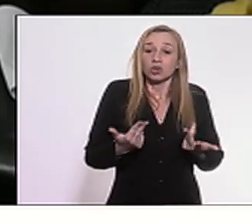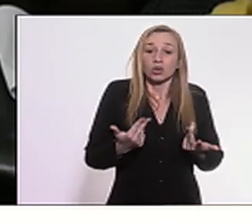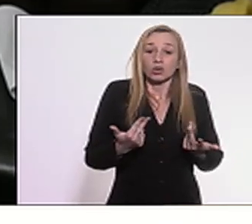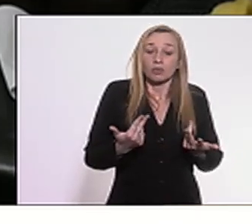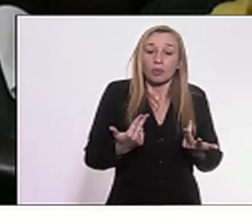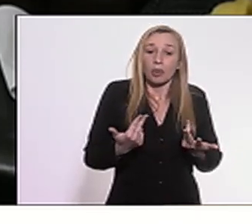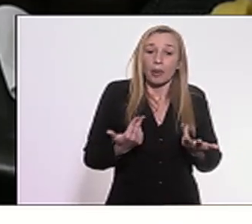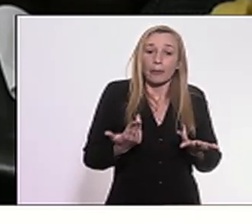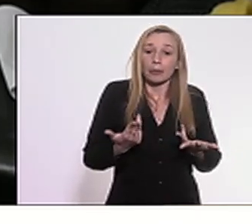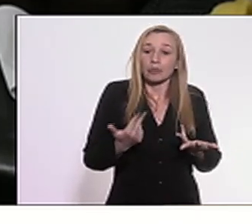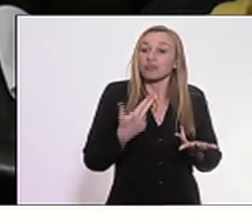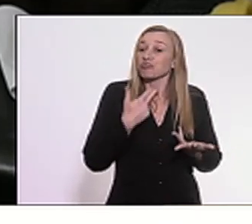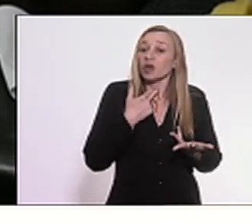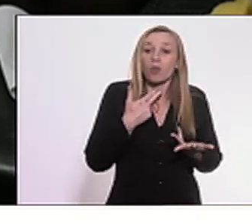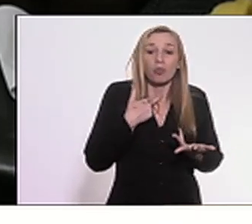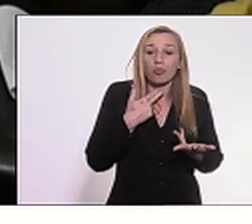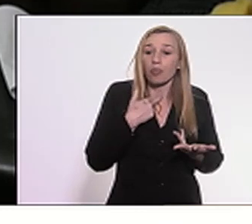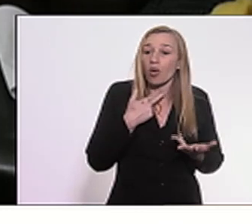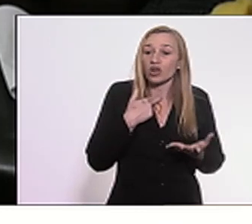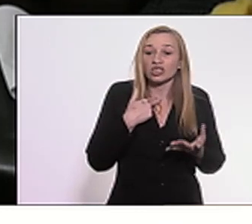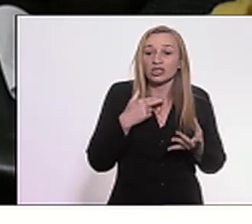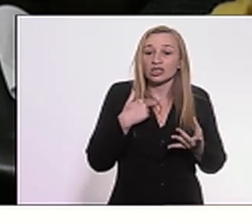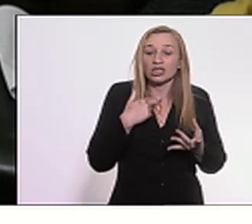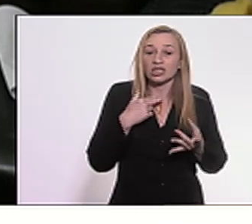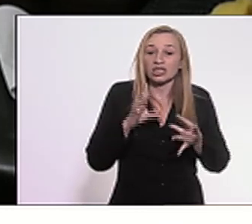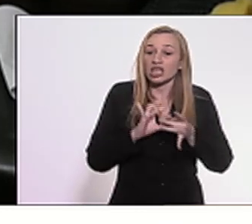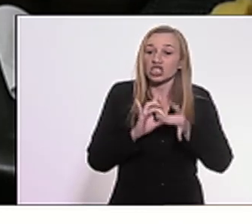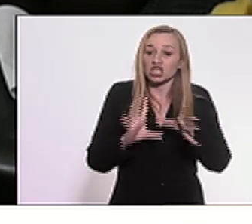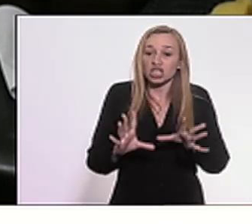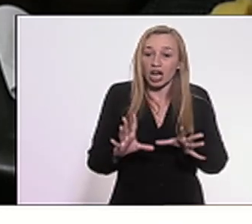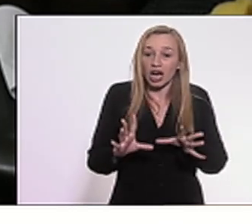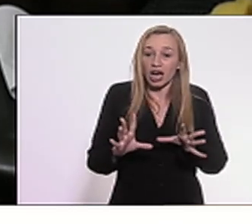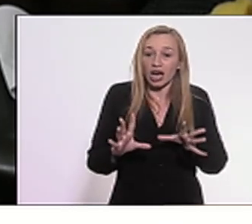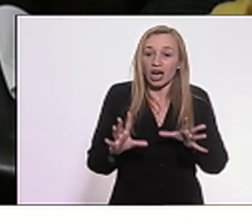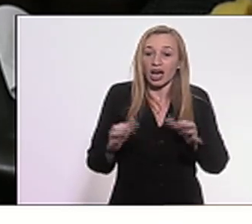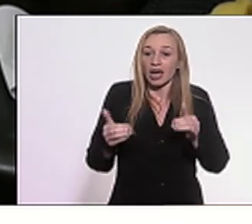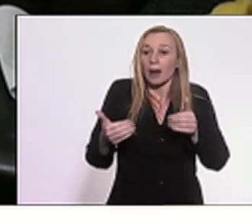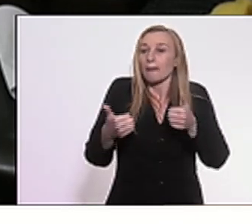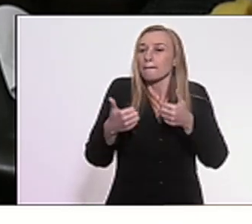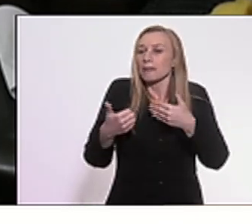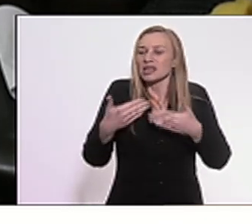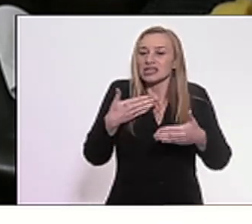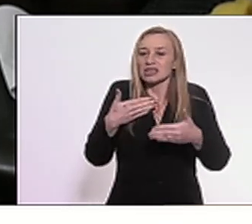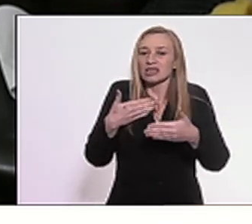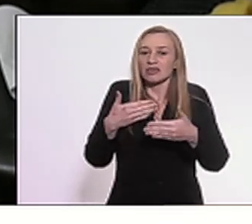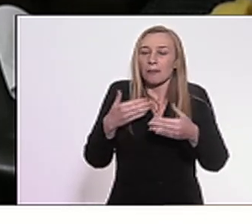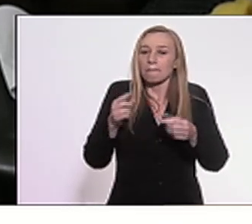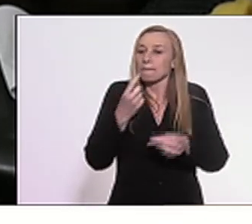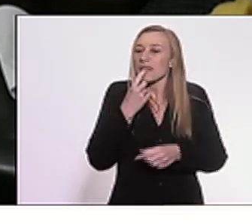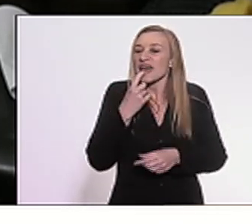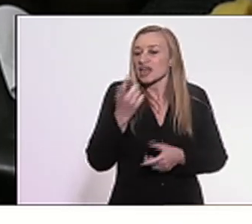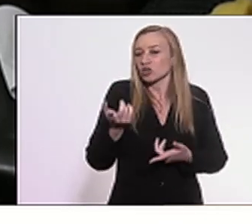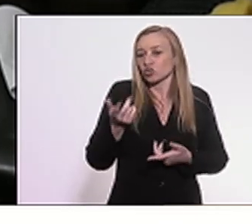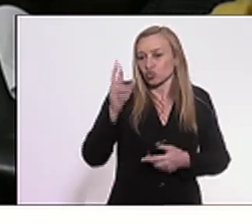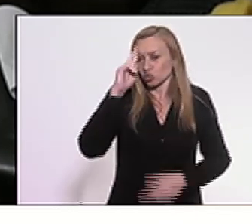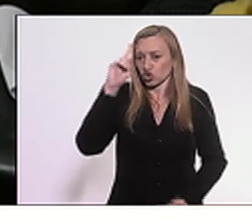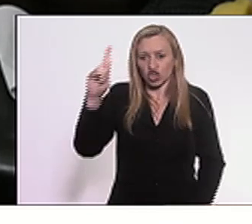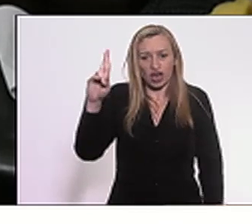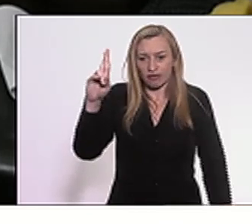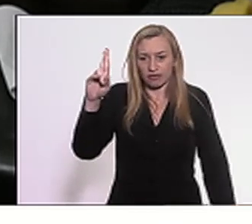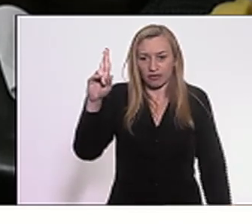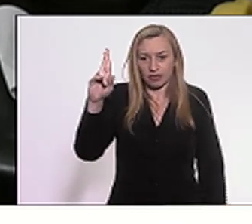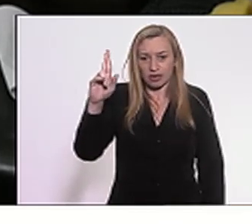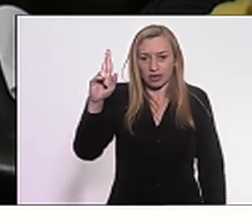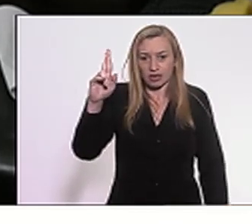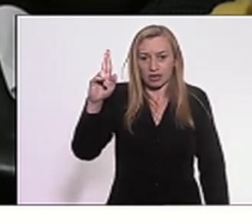da chefia, que pode piorar a situação de assédio, que pode dar mais represálias. essa situação é muito complicada. Como é que a gente consegue uma remoção?